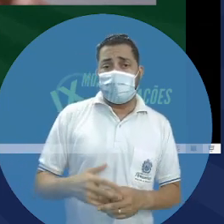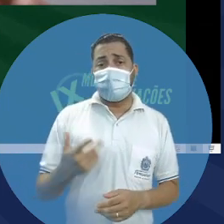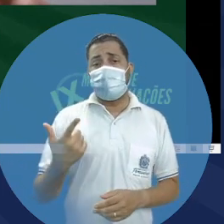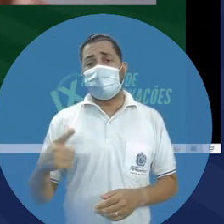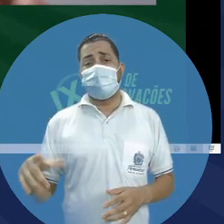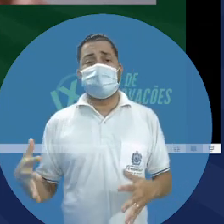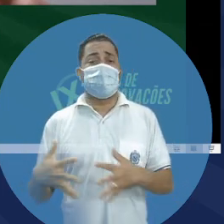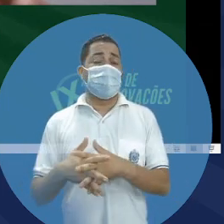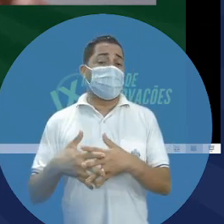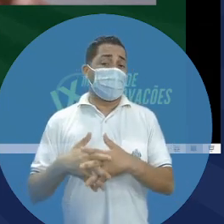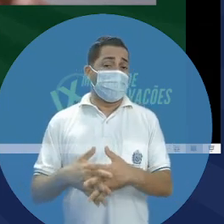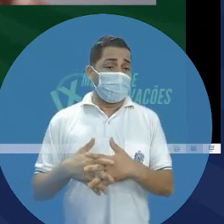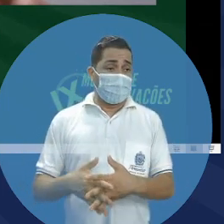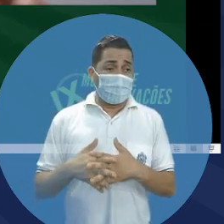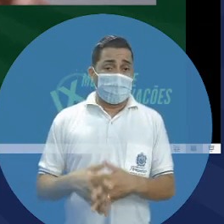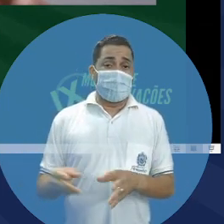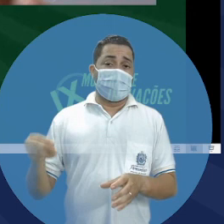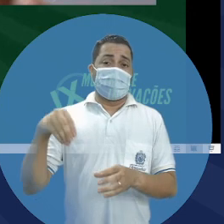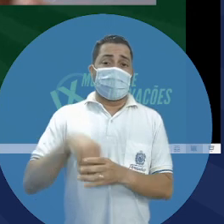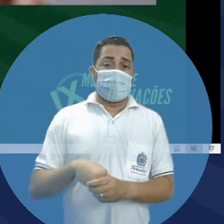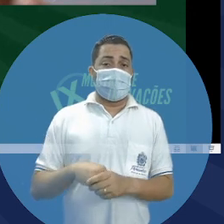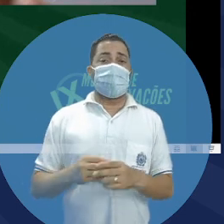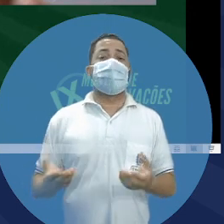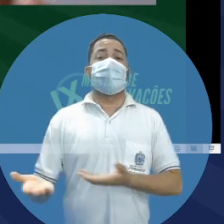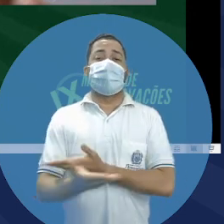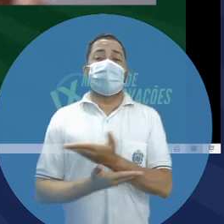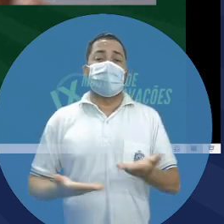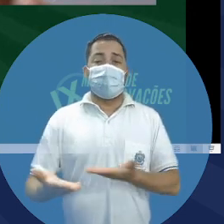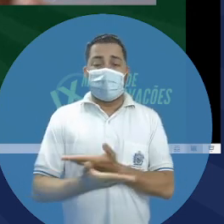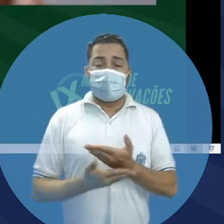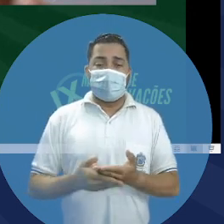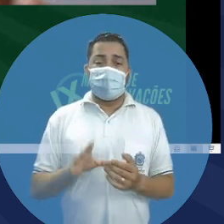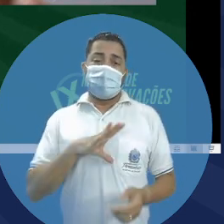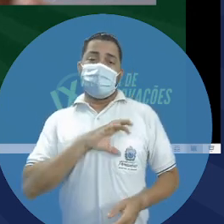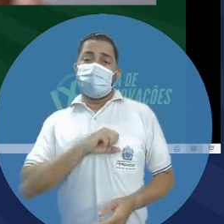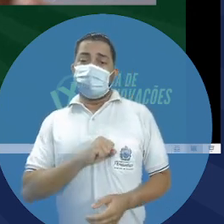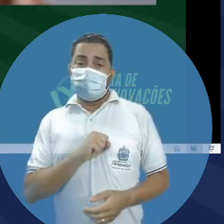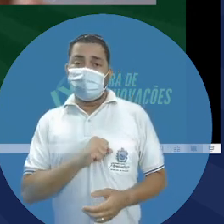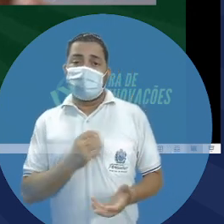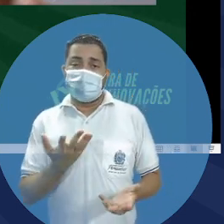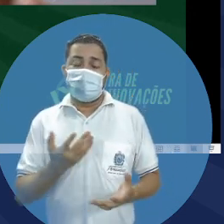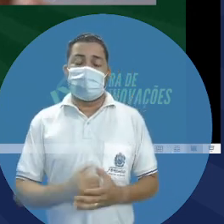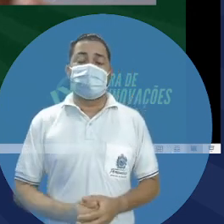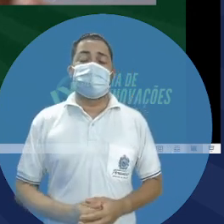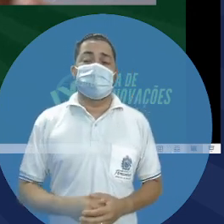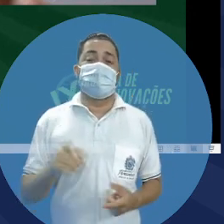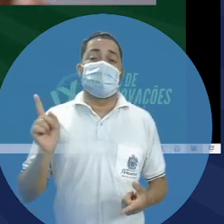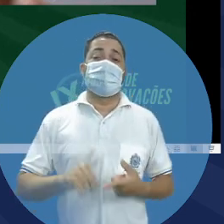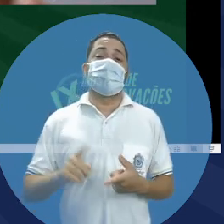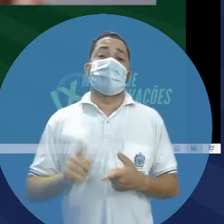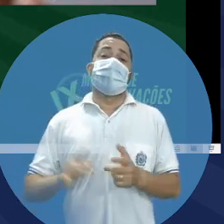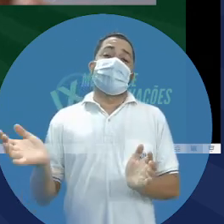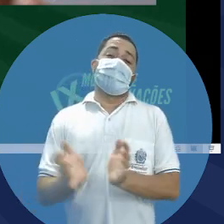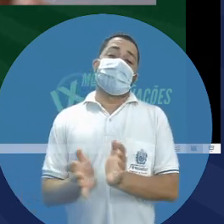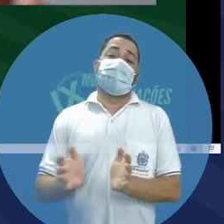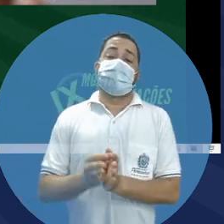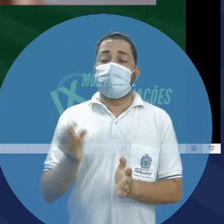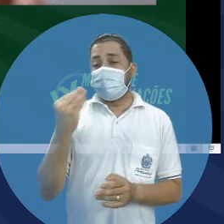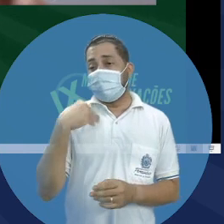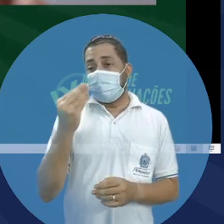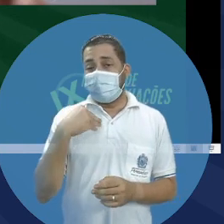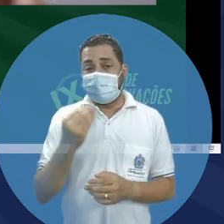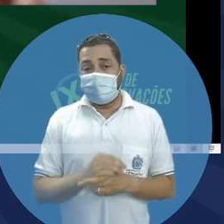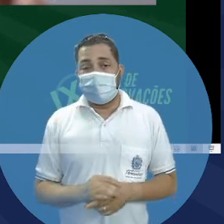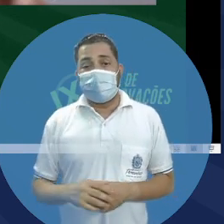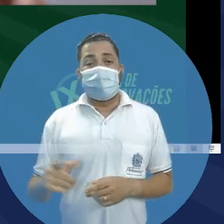conflitos dentro de relações amorosas, grupos vulneráveis. A gente estende